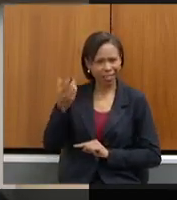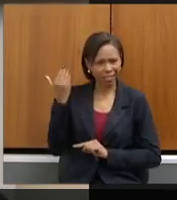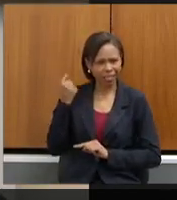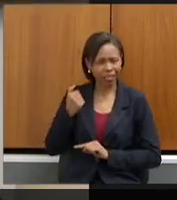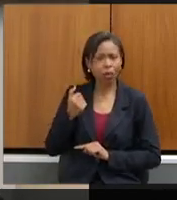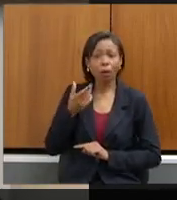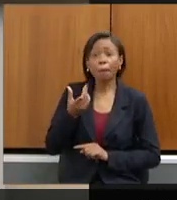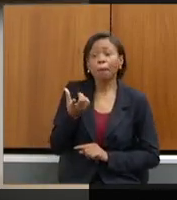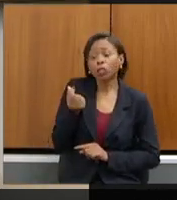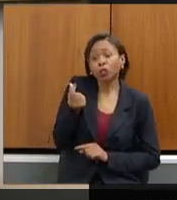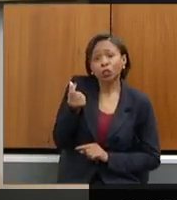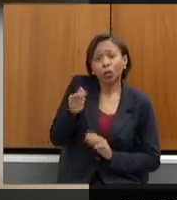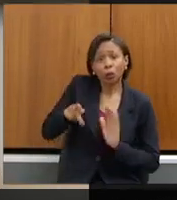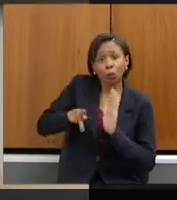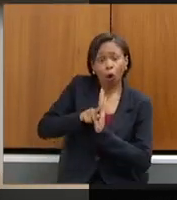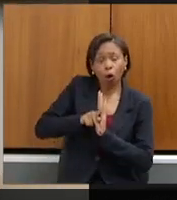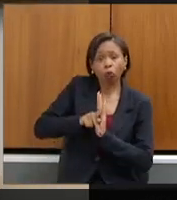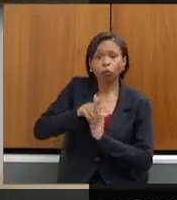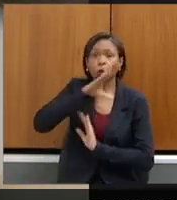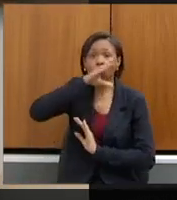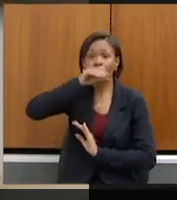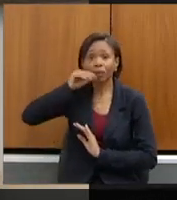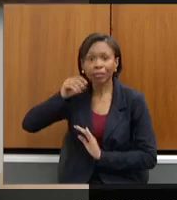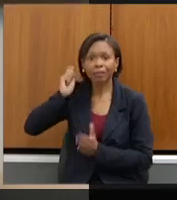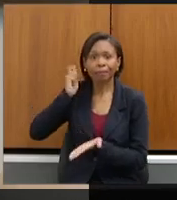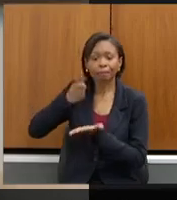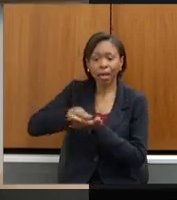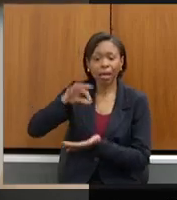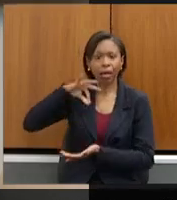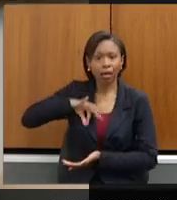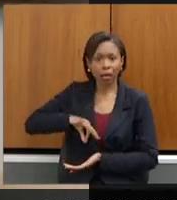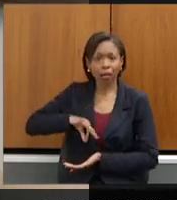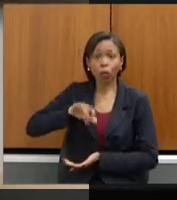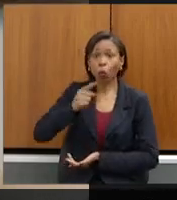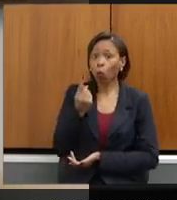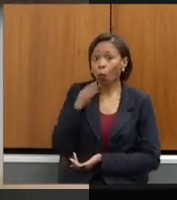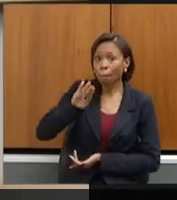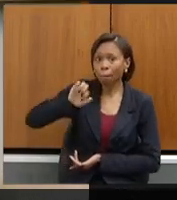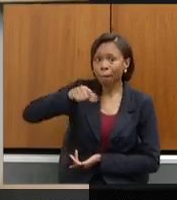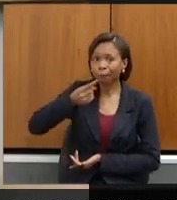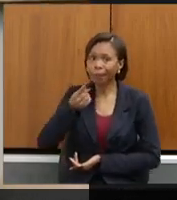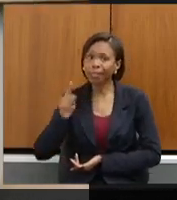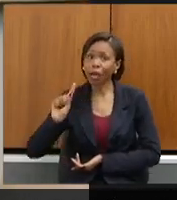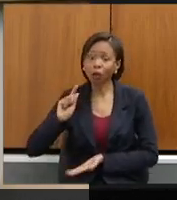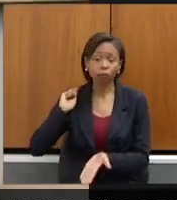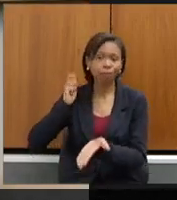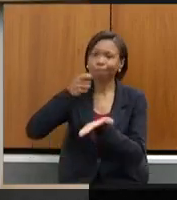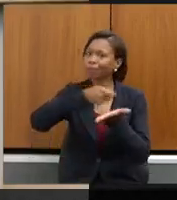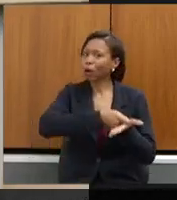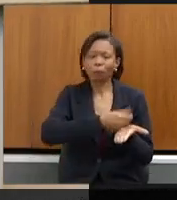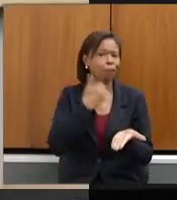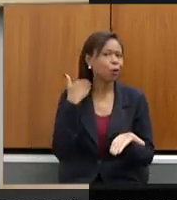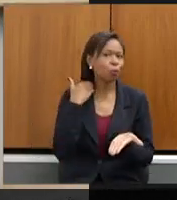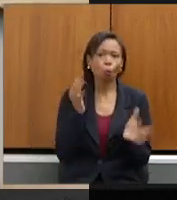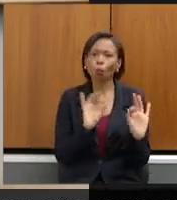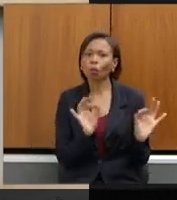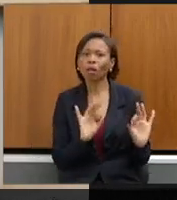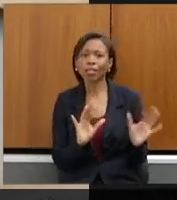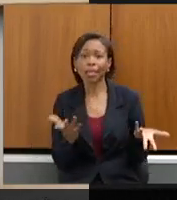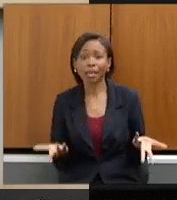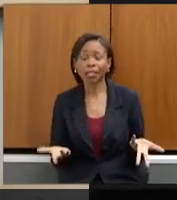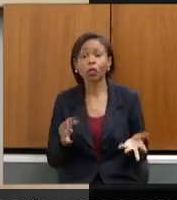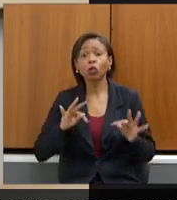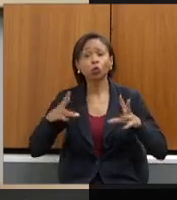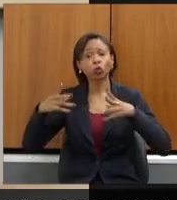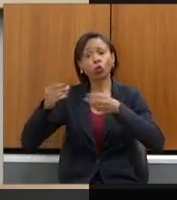que descontava da folha do funcionalismo público né um bilhão de reais e não pagou os bancos jogando todo mundo no